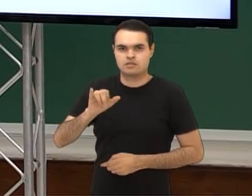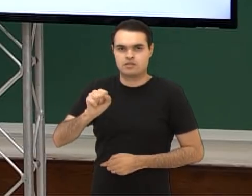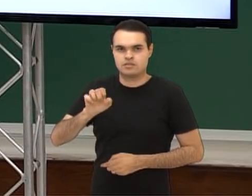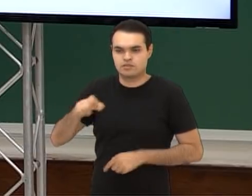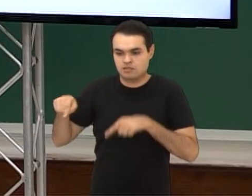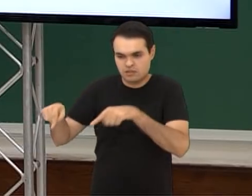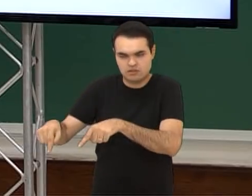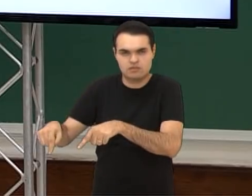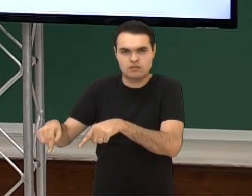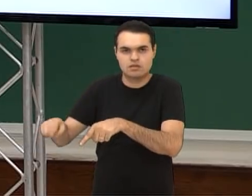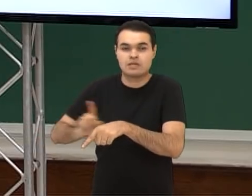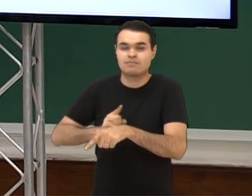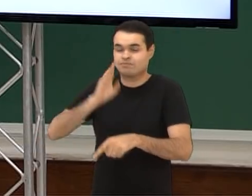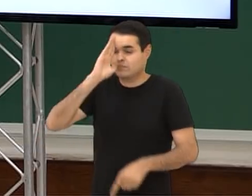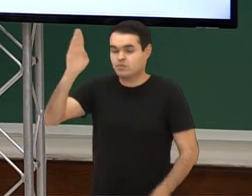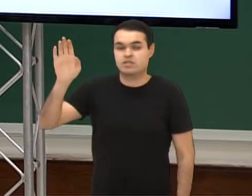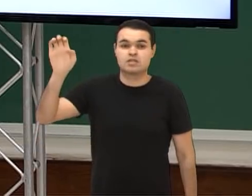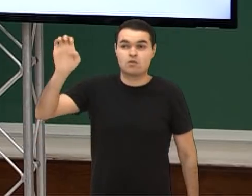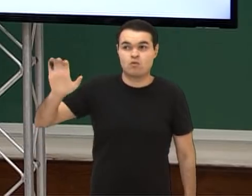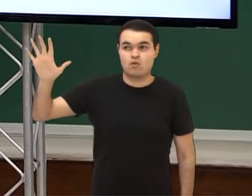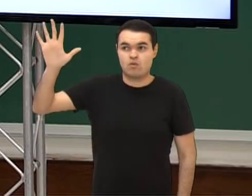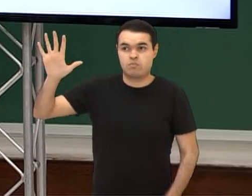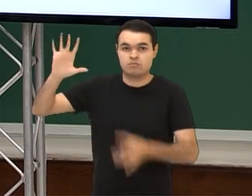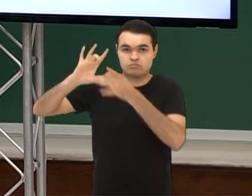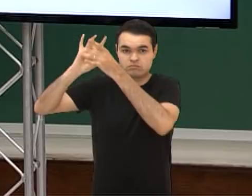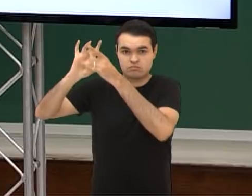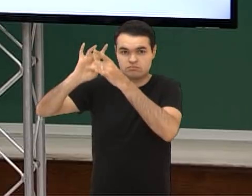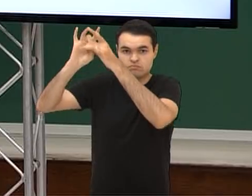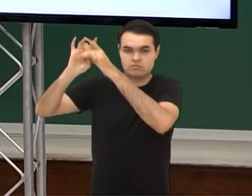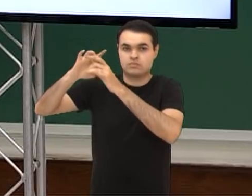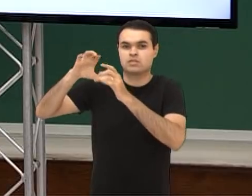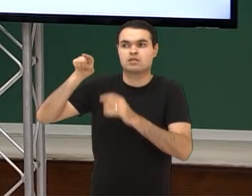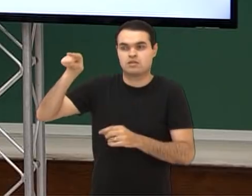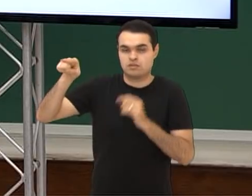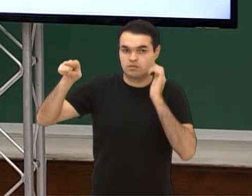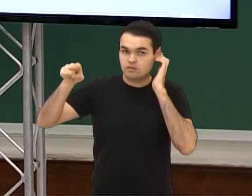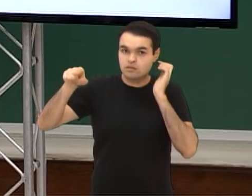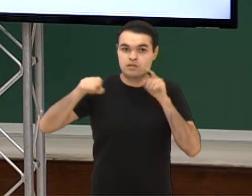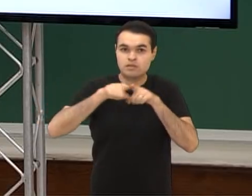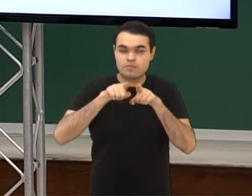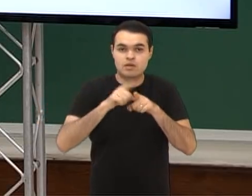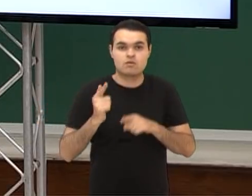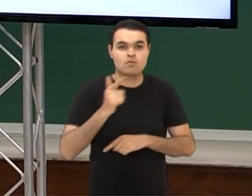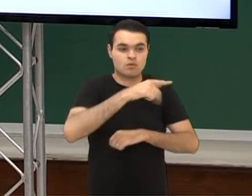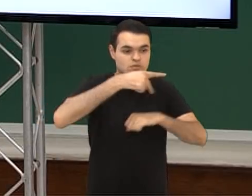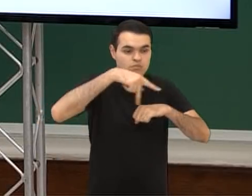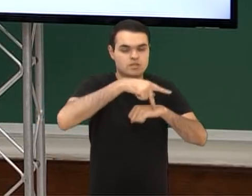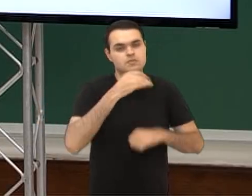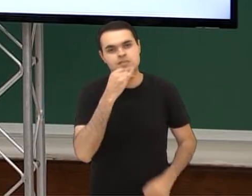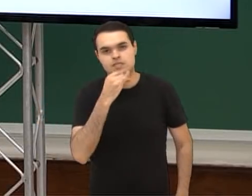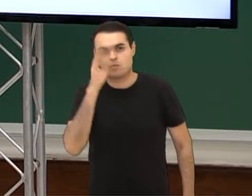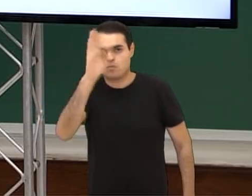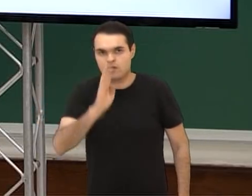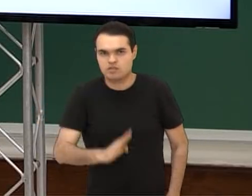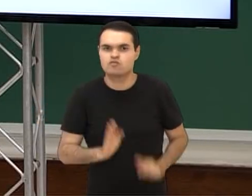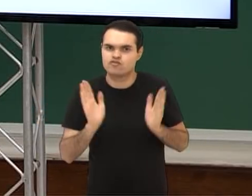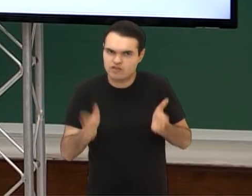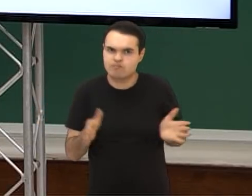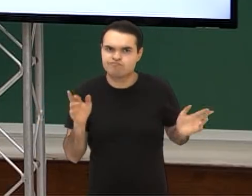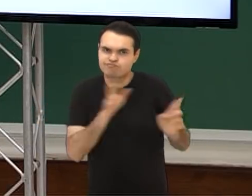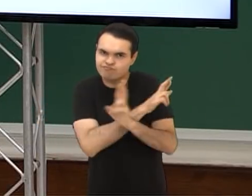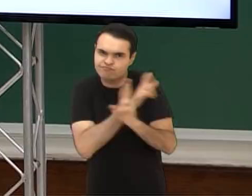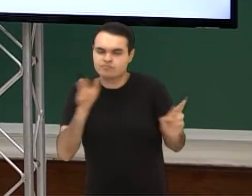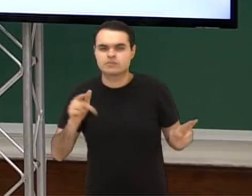principalmente na Europa, na União Europeia. Então ainda atingiu a União Europeia e outros países com os quais o Brasil tinha